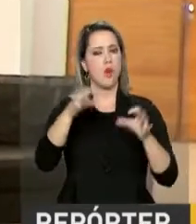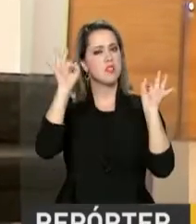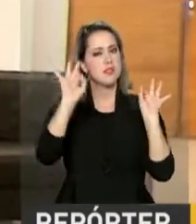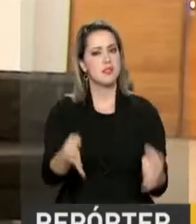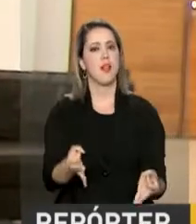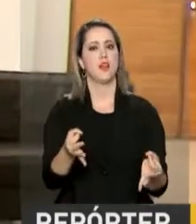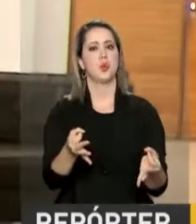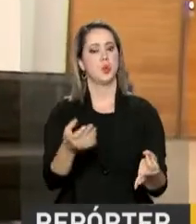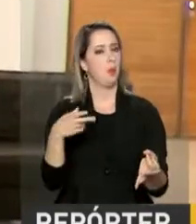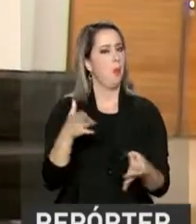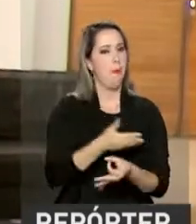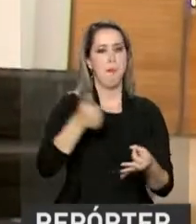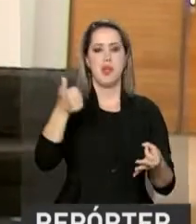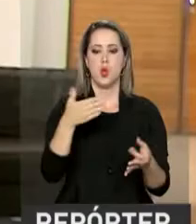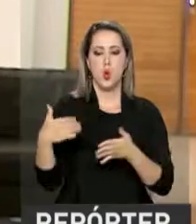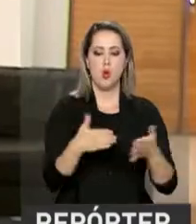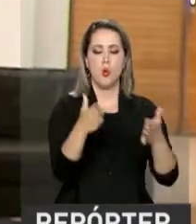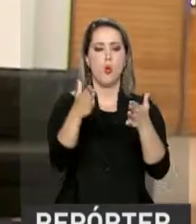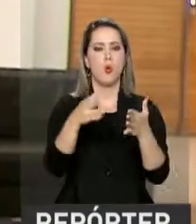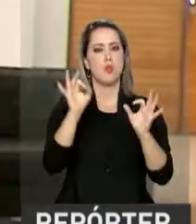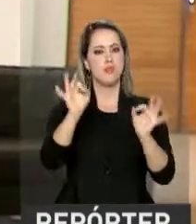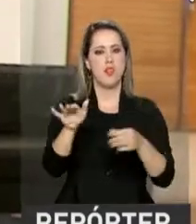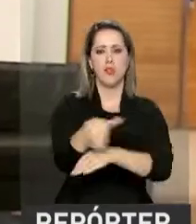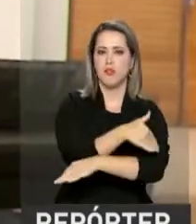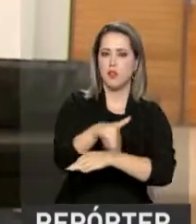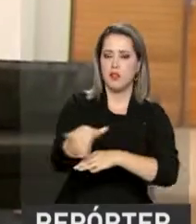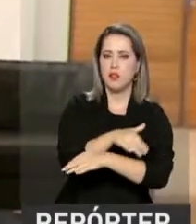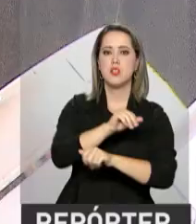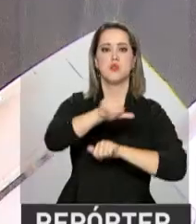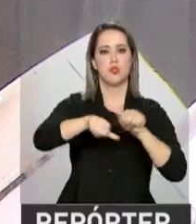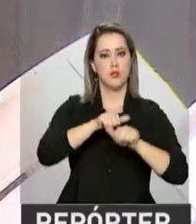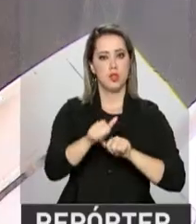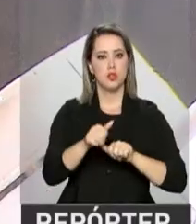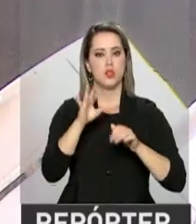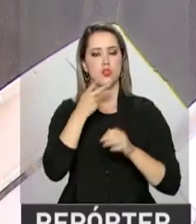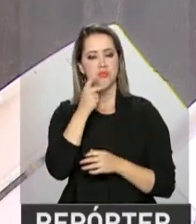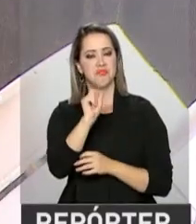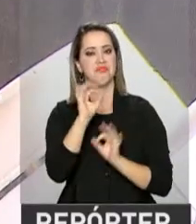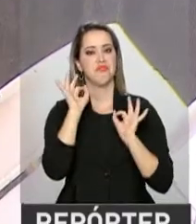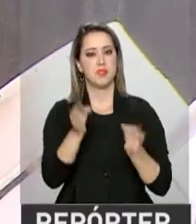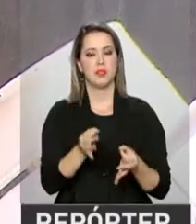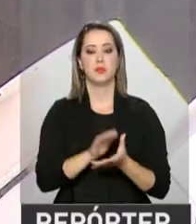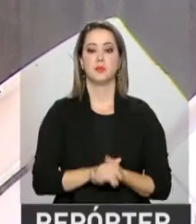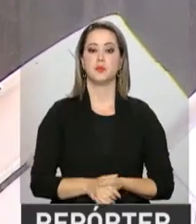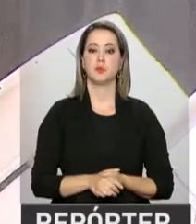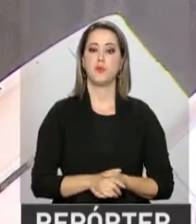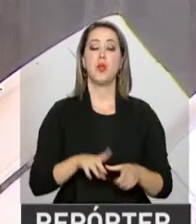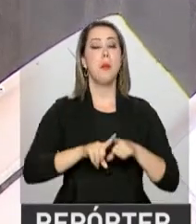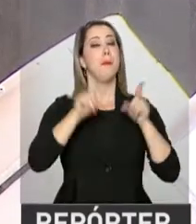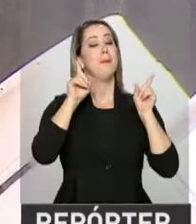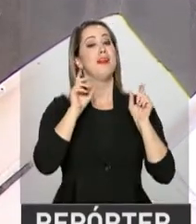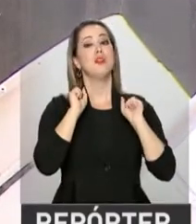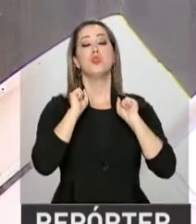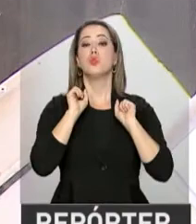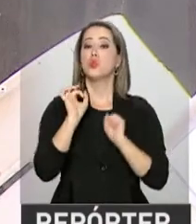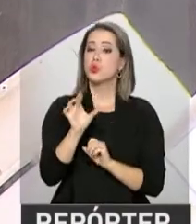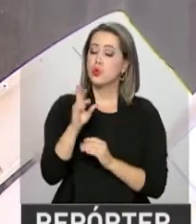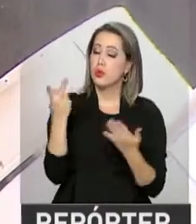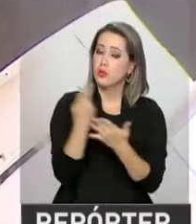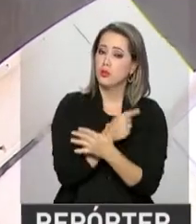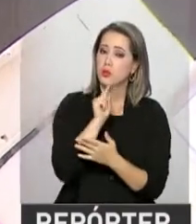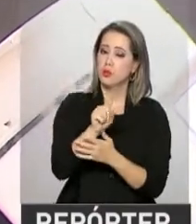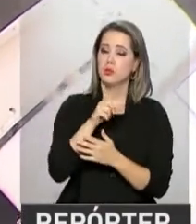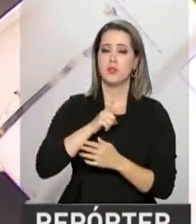rápido então com as ruas avenidas com o tema educação bem marcado isso só é possível com o funcionamento do sistema de